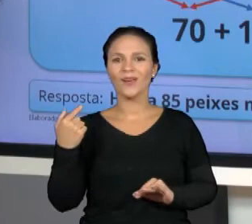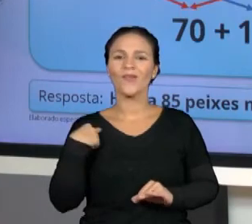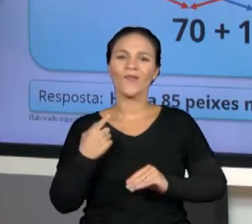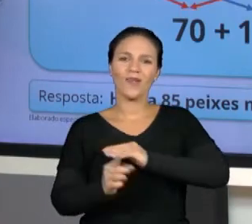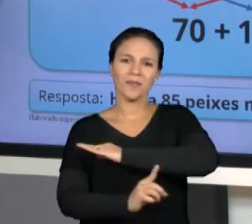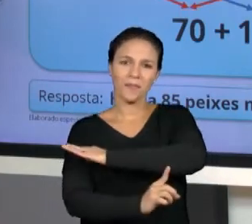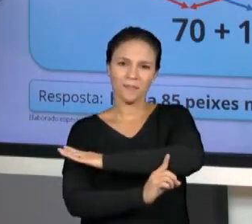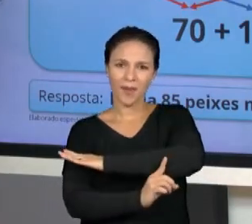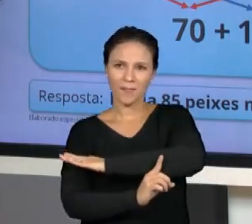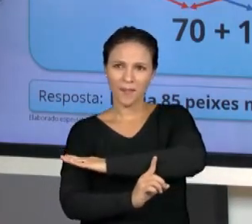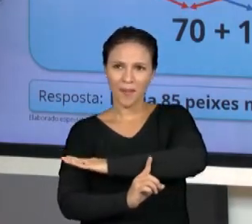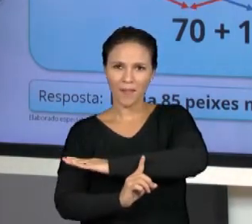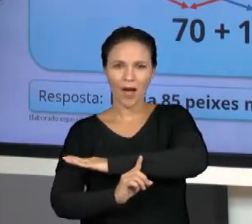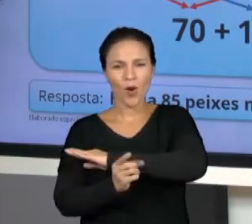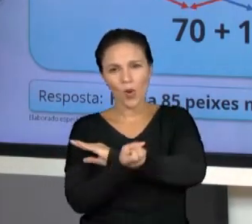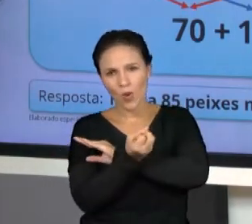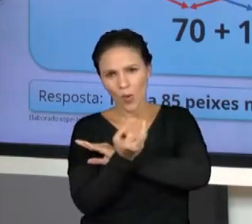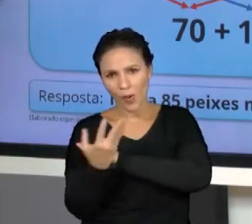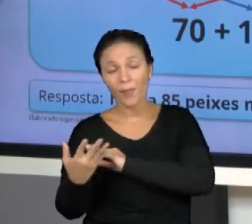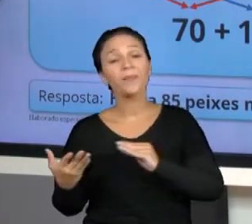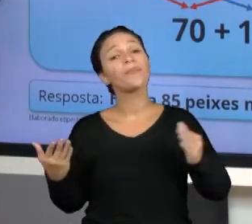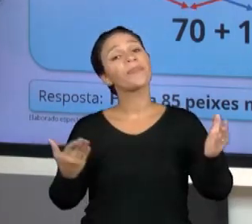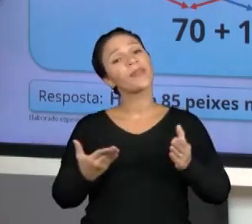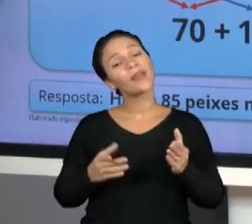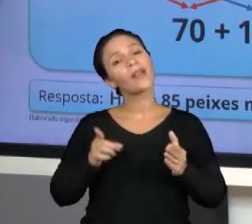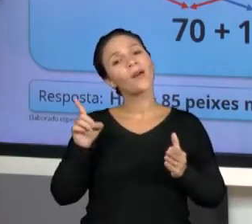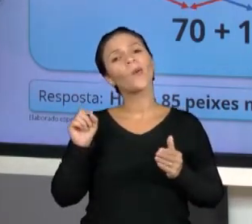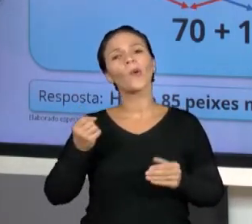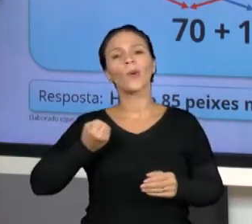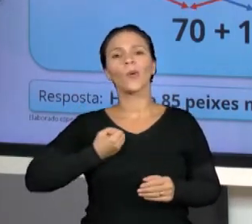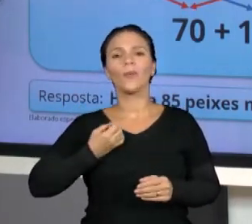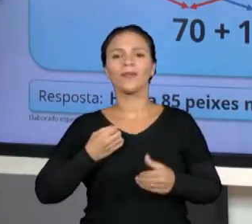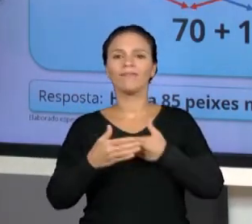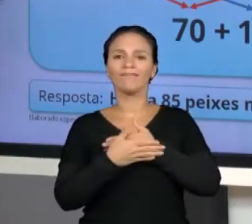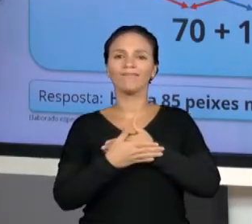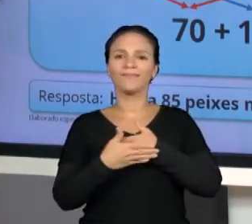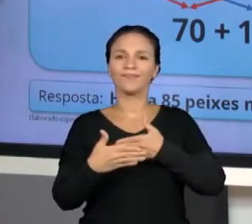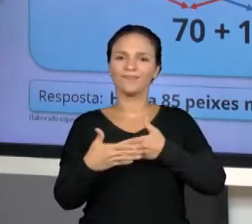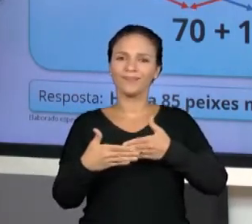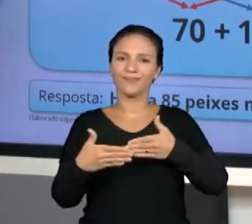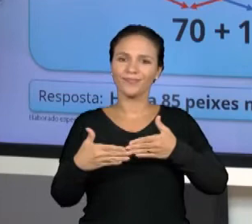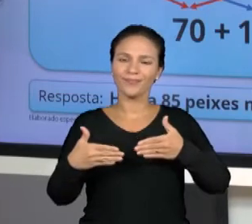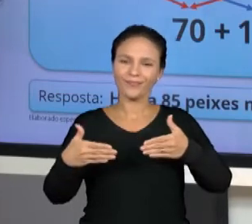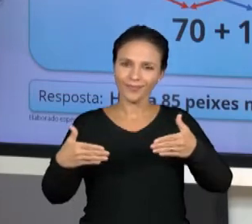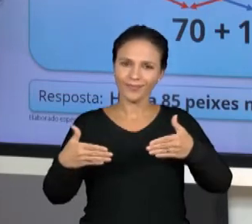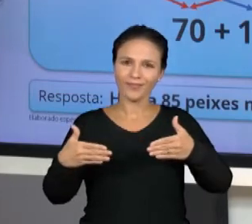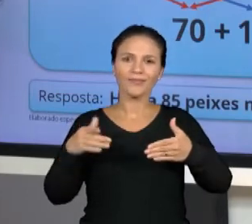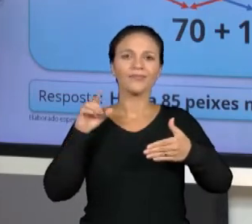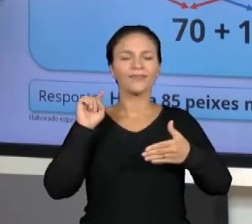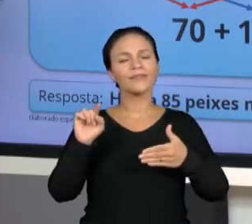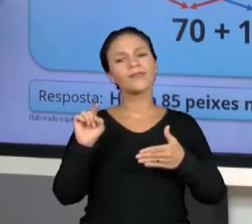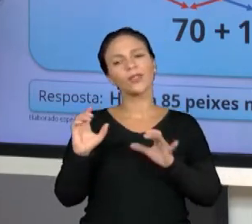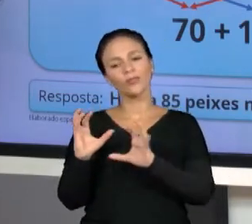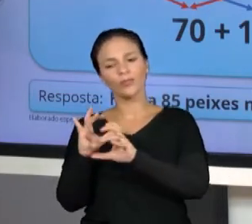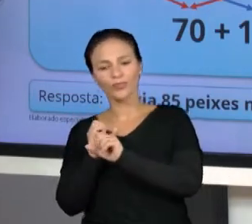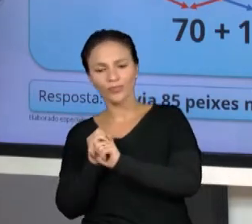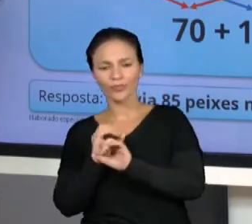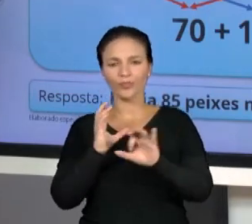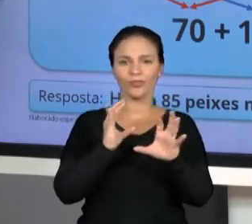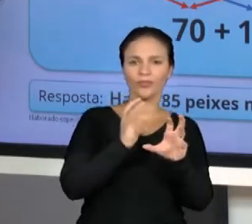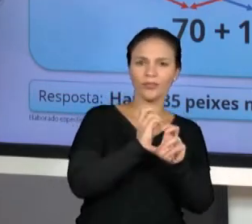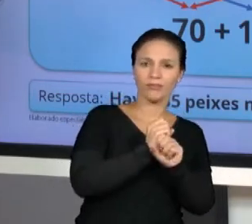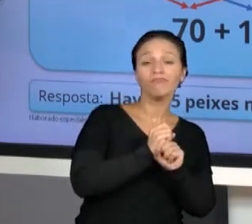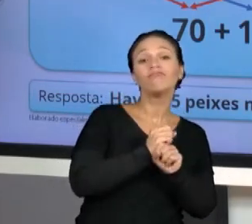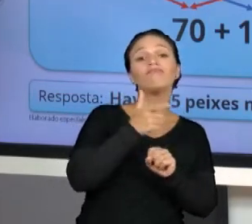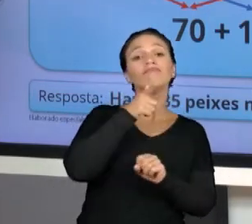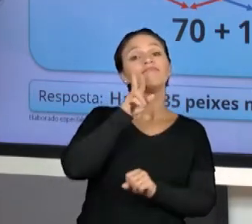reta numérica e agora a gente utilizou a decomposição dos números para calcular aí, para